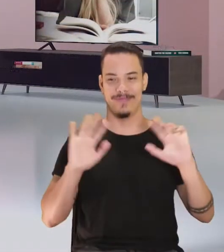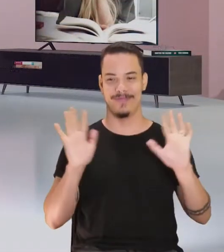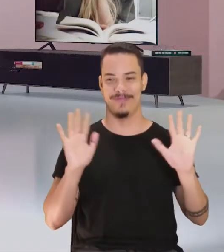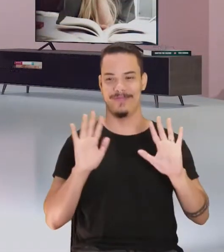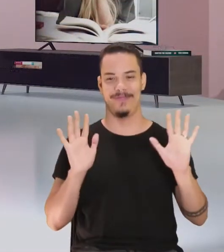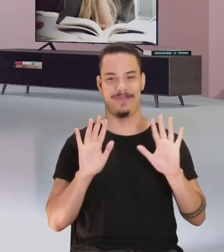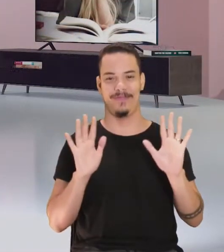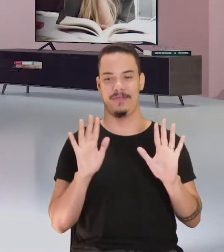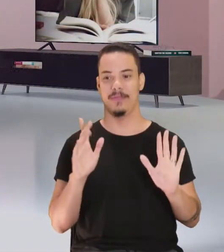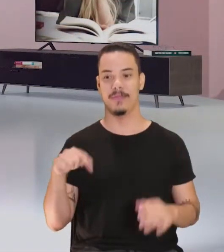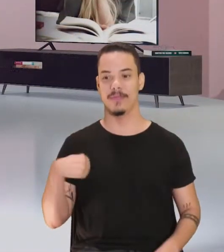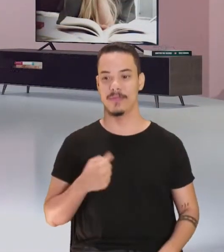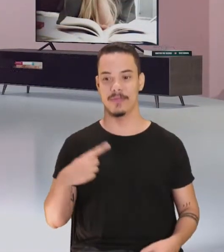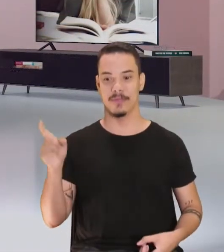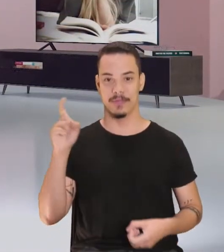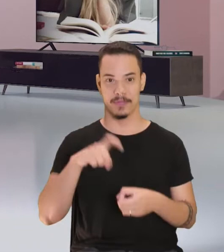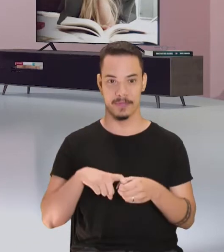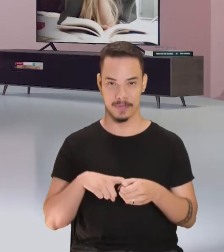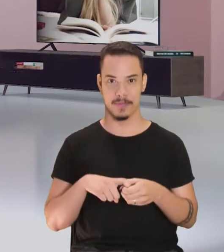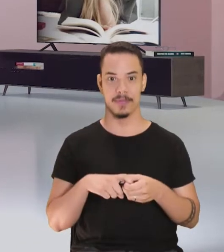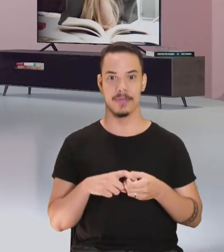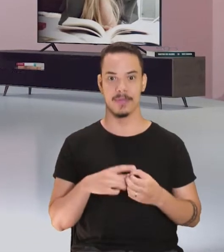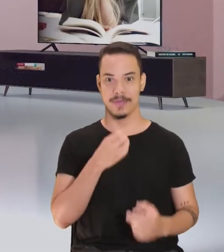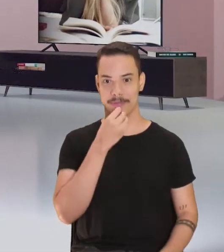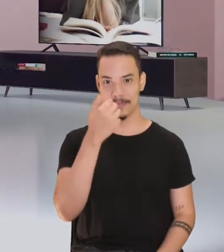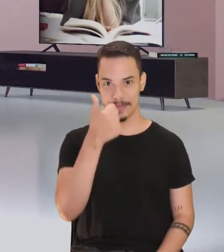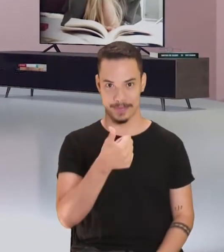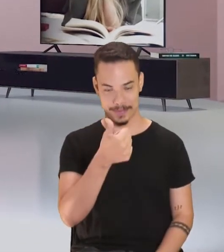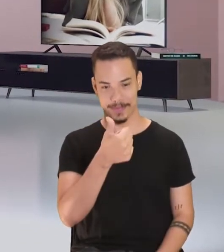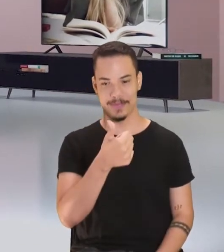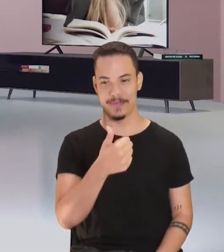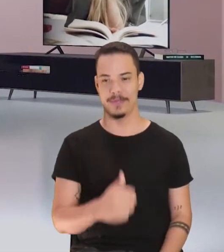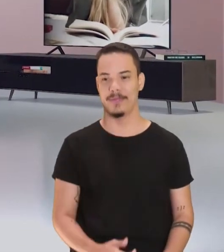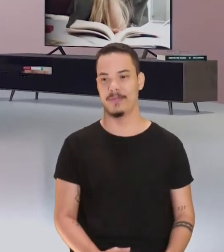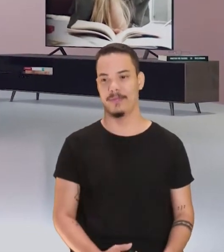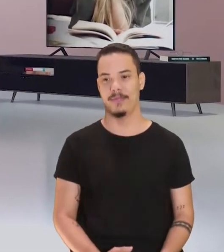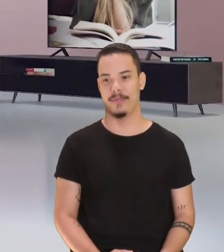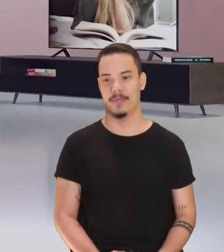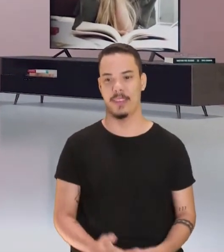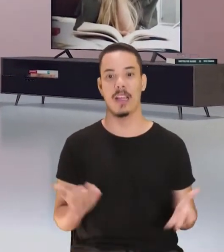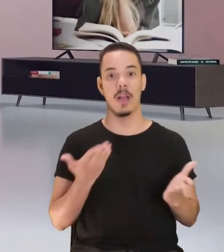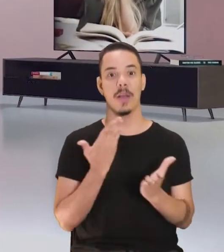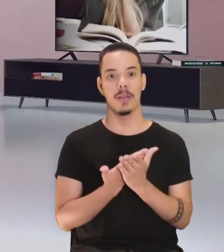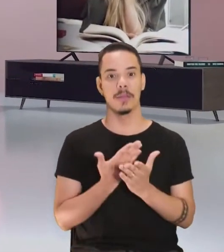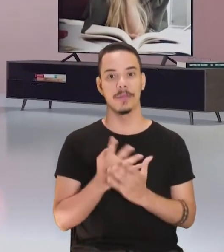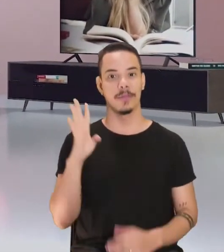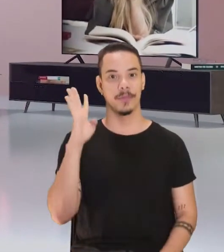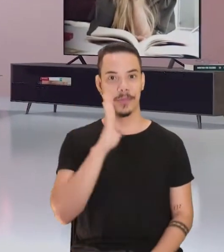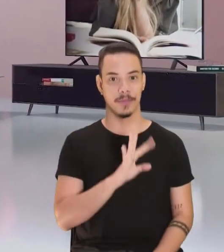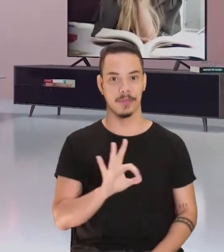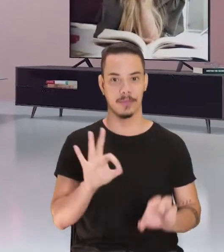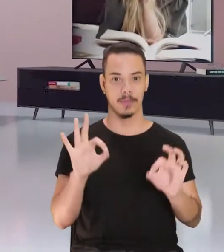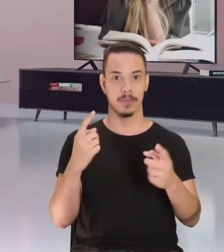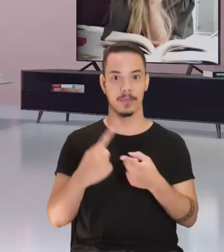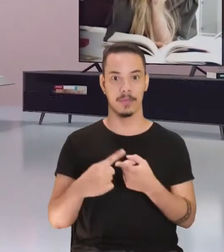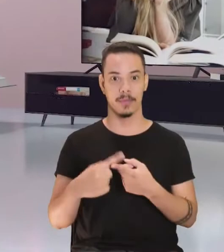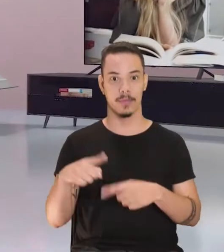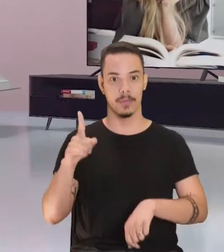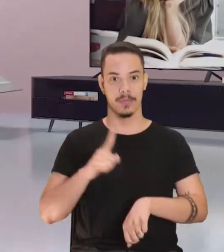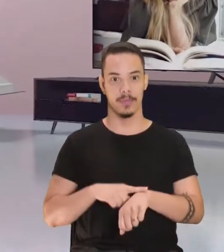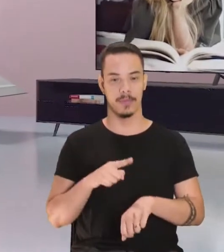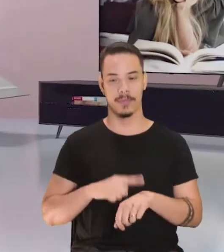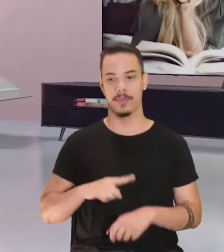Olá, estamos de volta, né? Tudo bem? Ó, vamos aí para aquela aula bem legal, porque agora chegou a hora